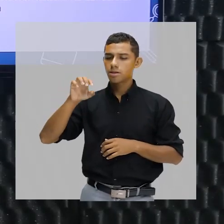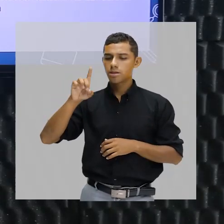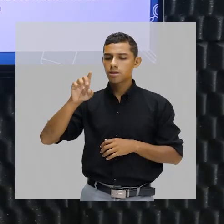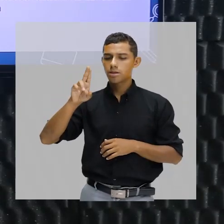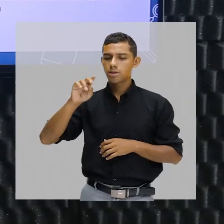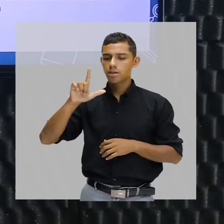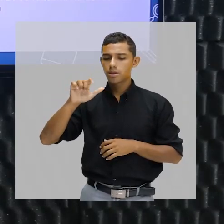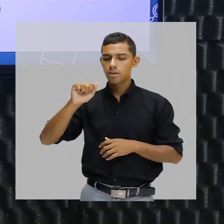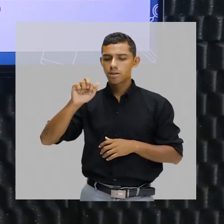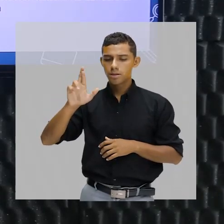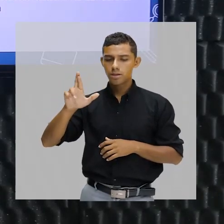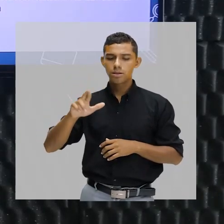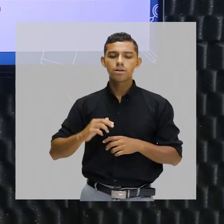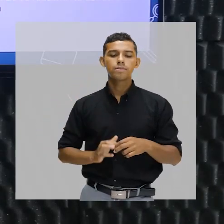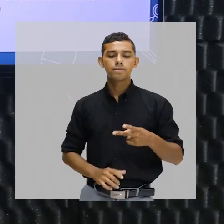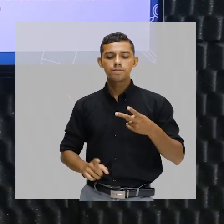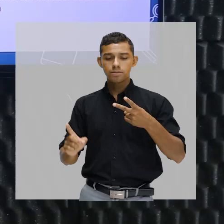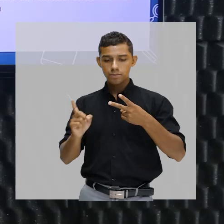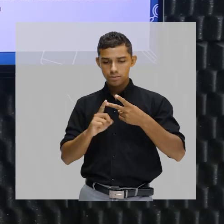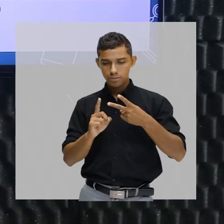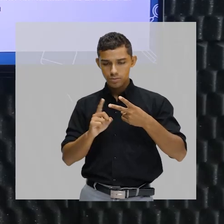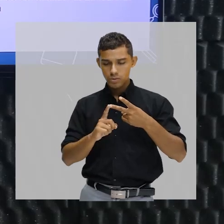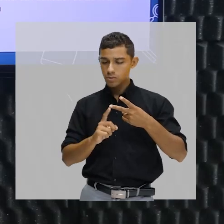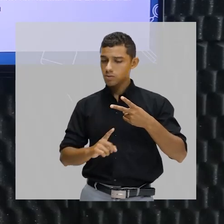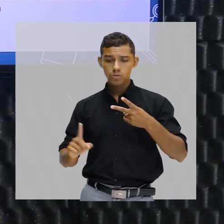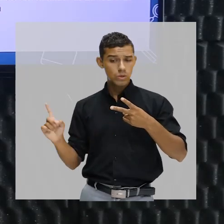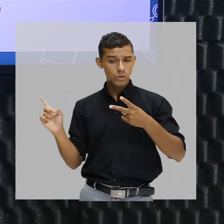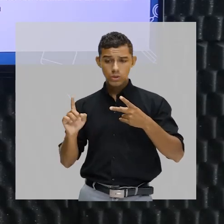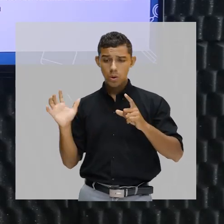2. Não são influenciadas